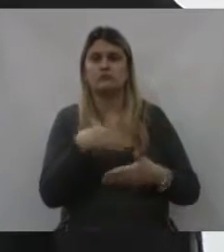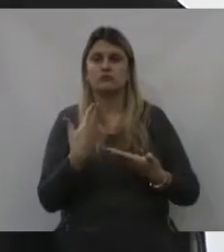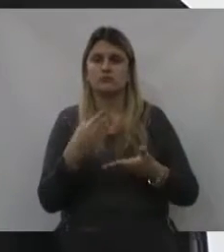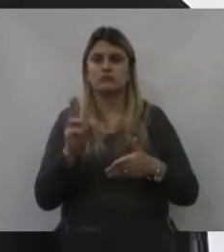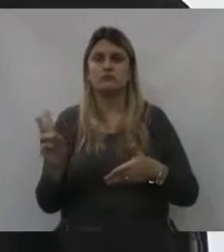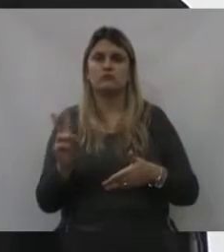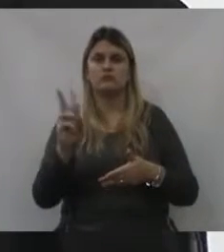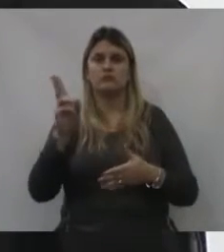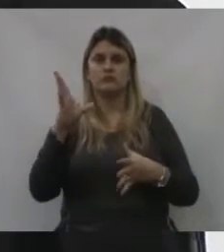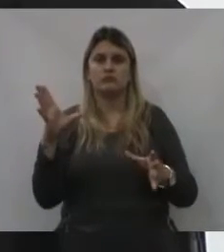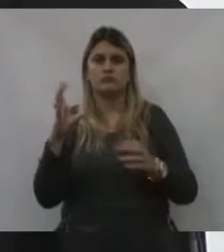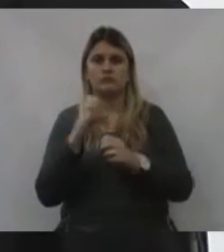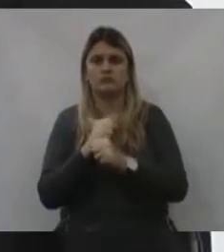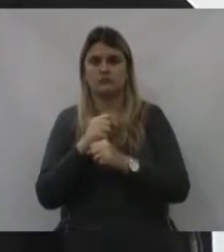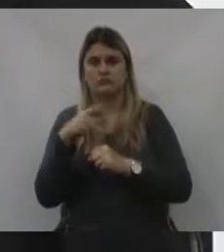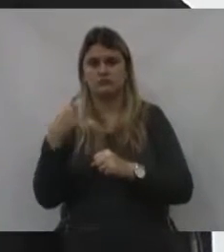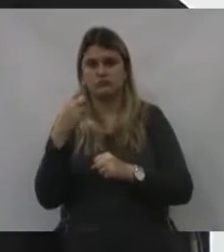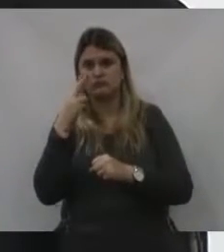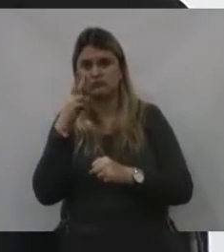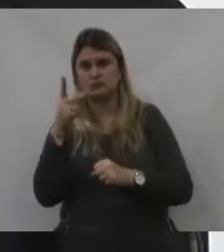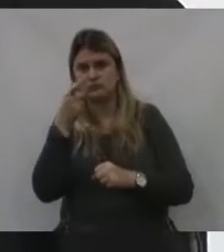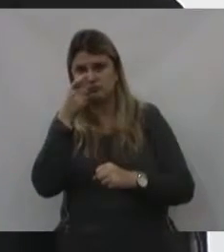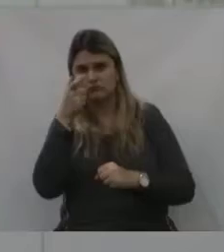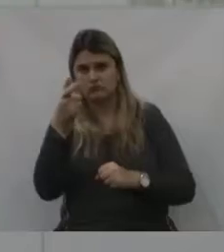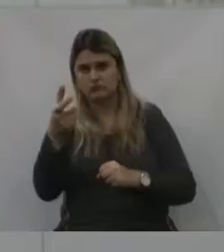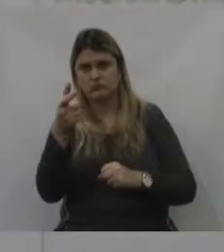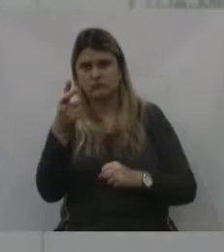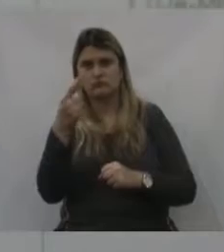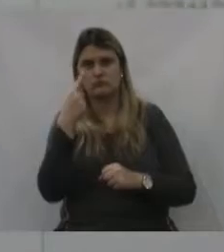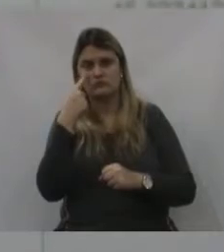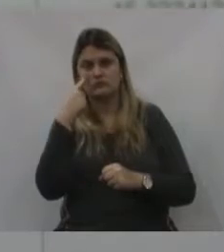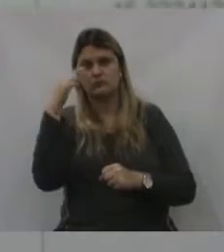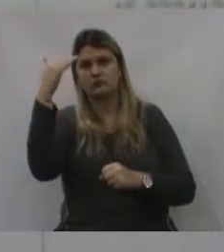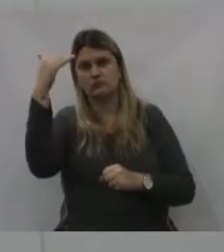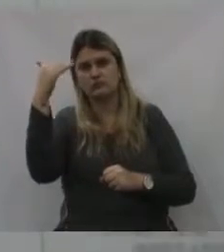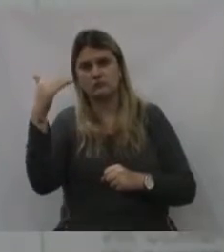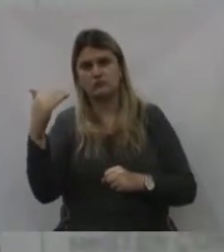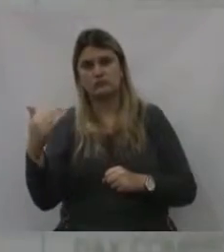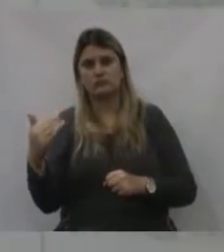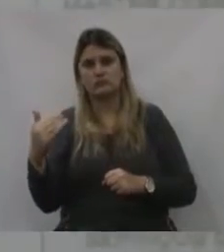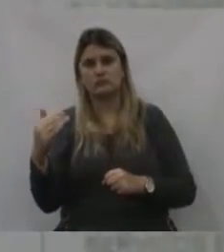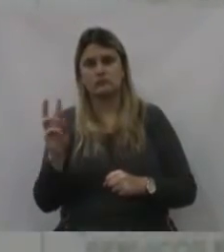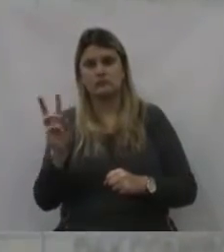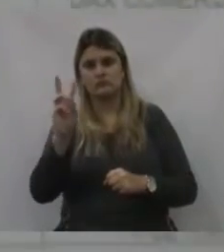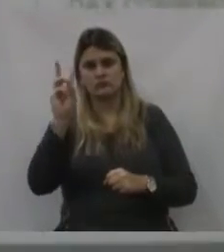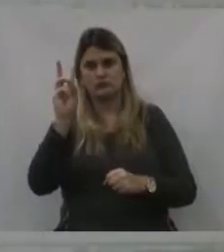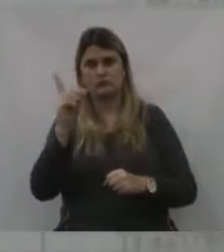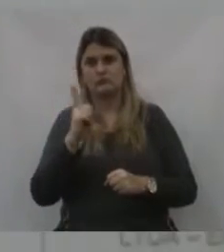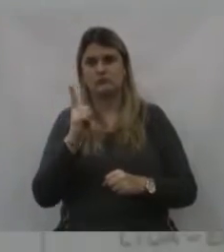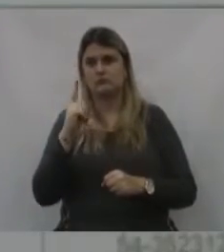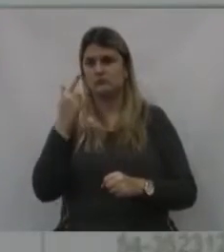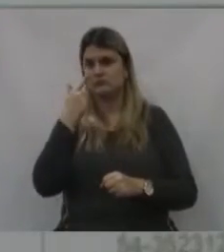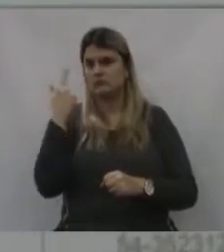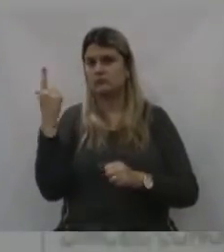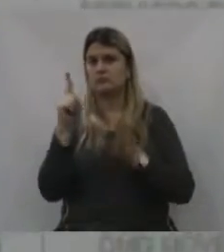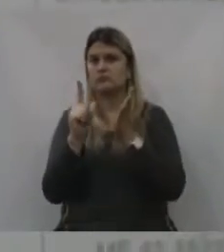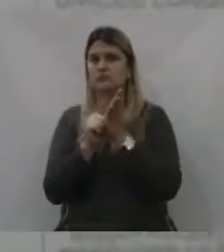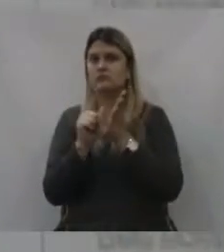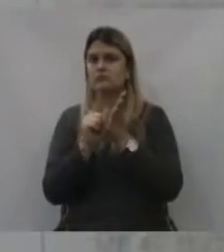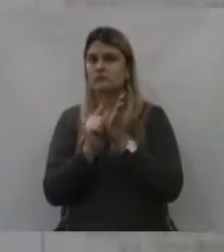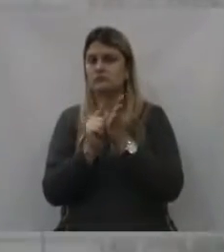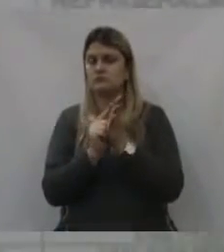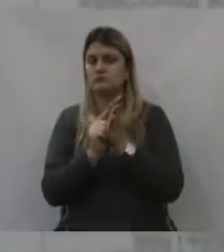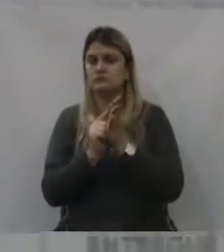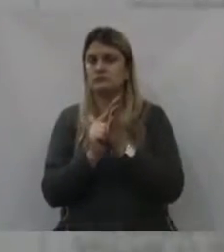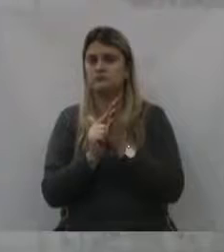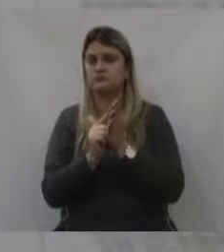Então, fechando aqui o valor, se vocês depois tiverem interesse de pegar um por um dos itens, né, mas aqui está,